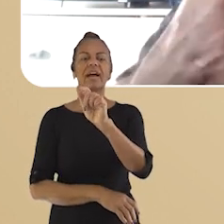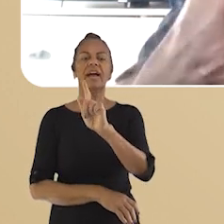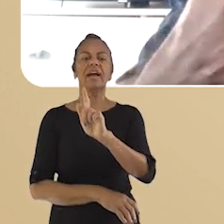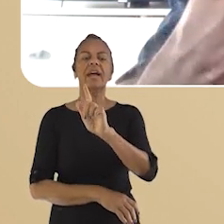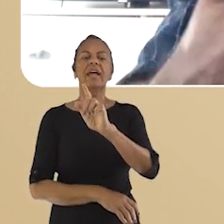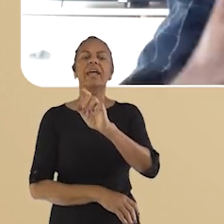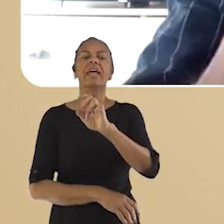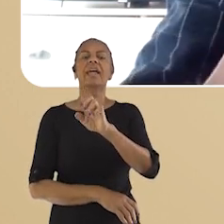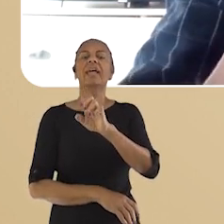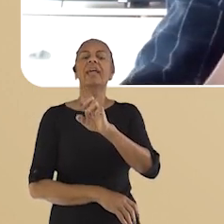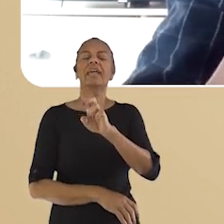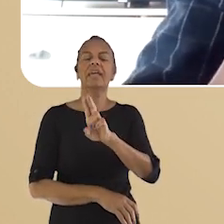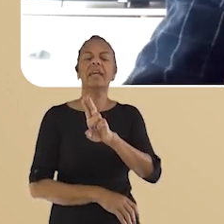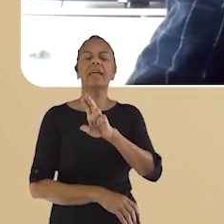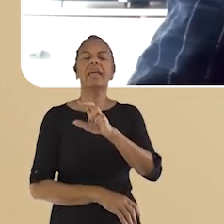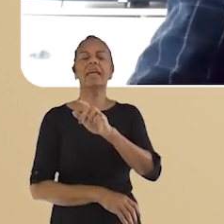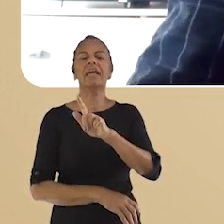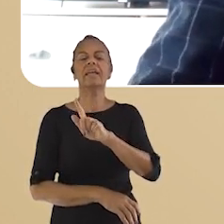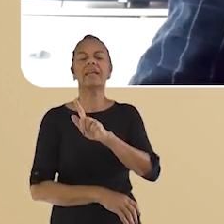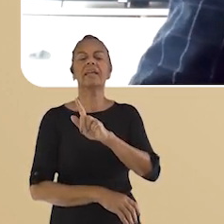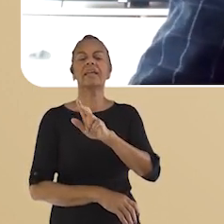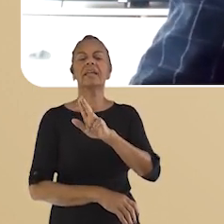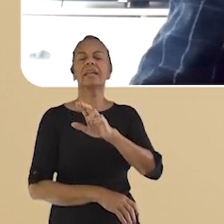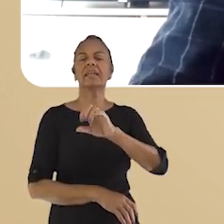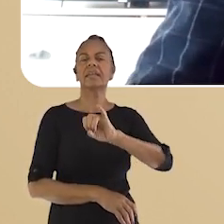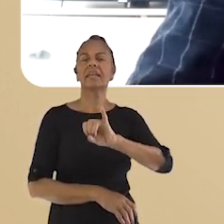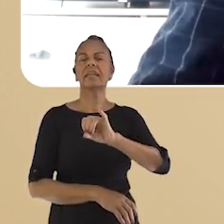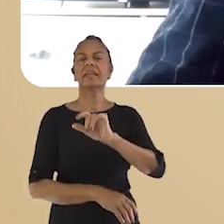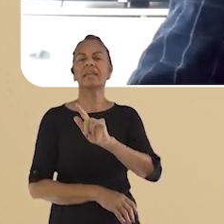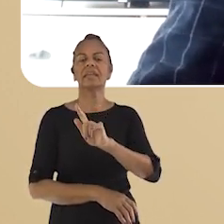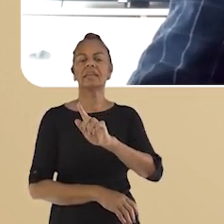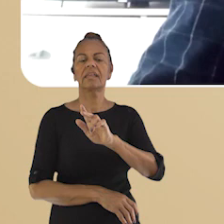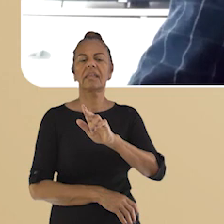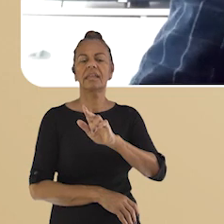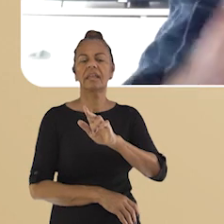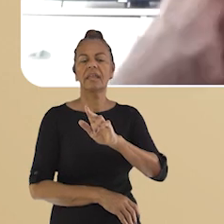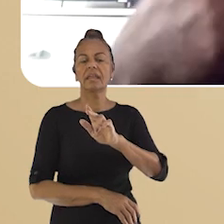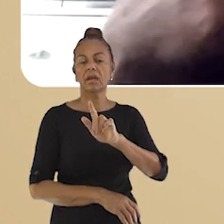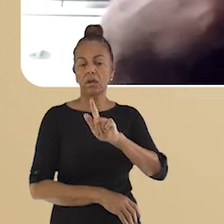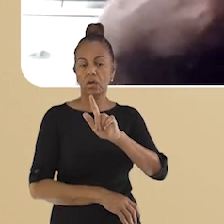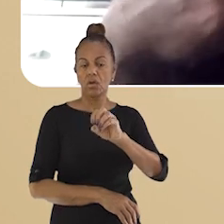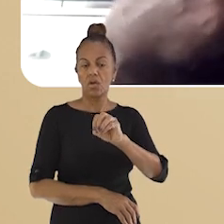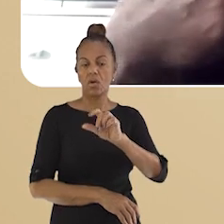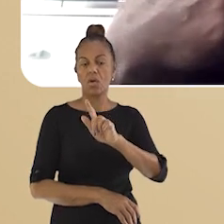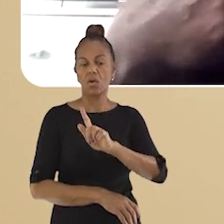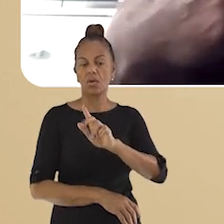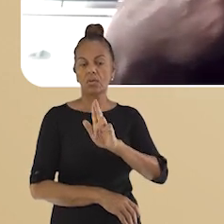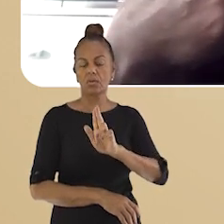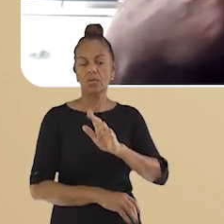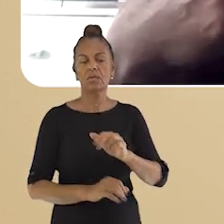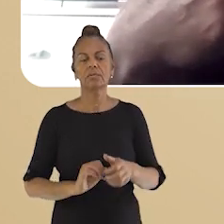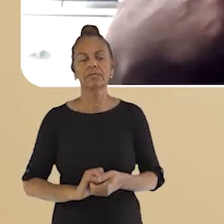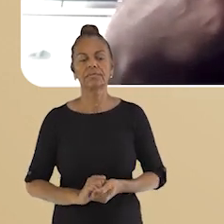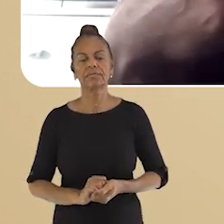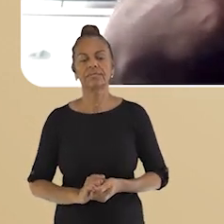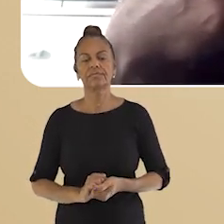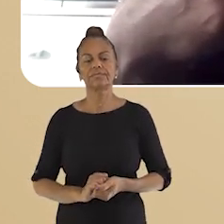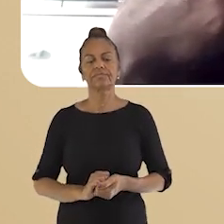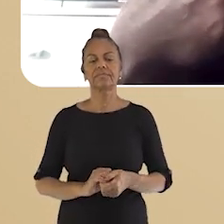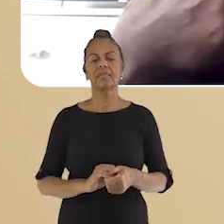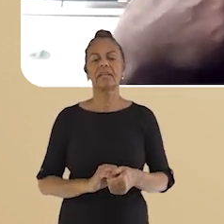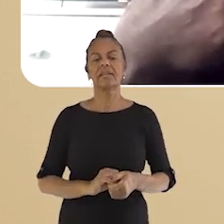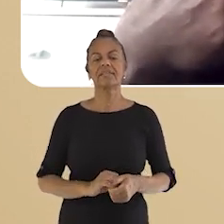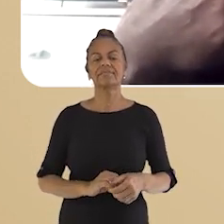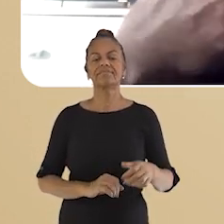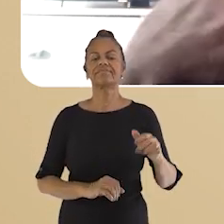Ge, Gi, Go e Gu. Entretanto, podemos perceber que aqui